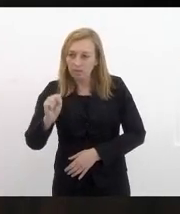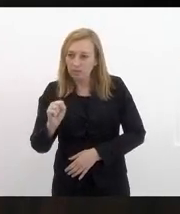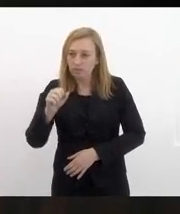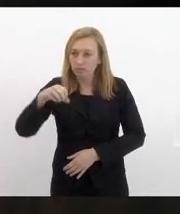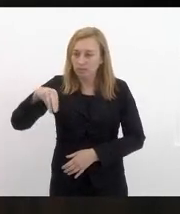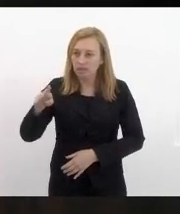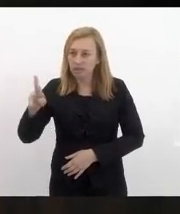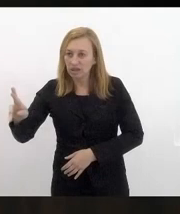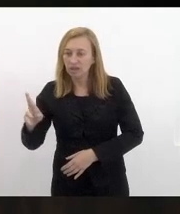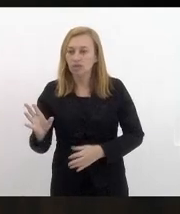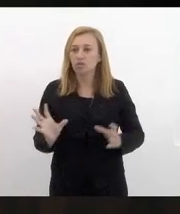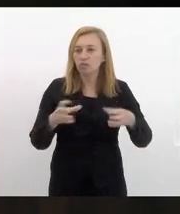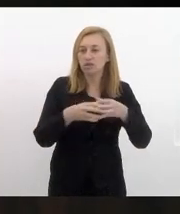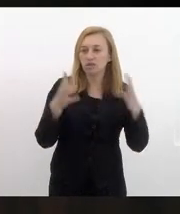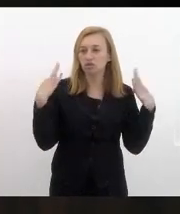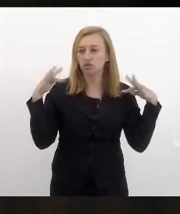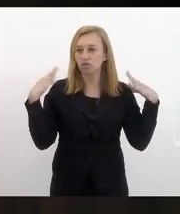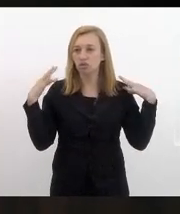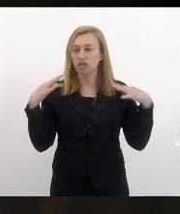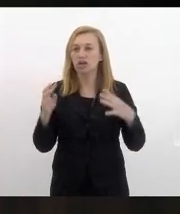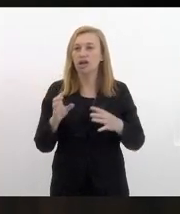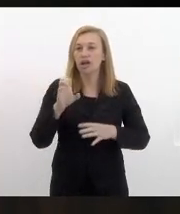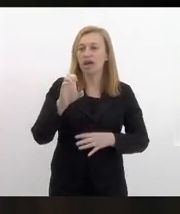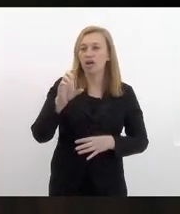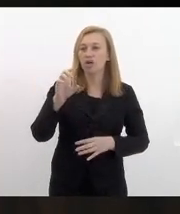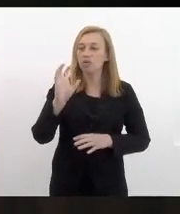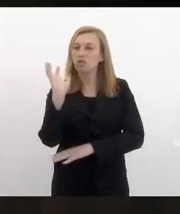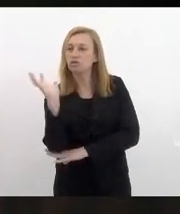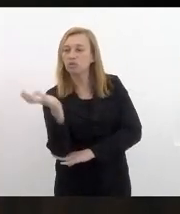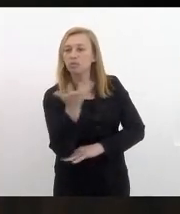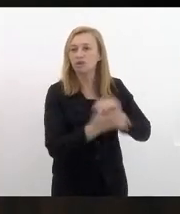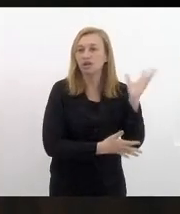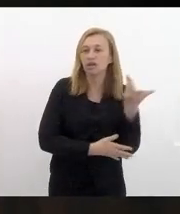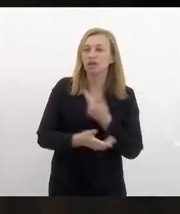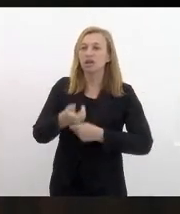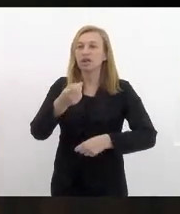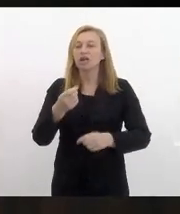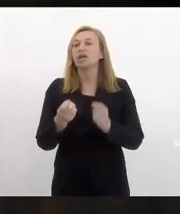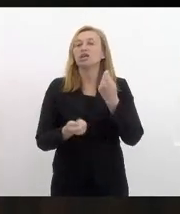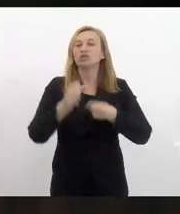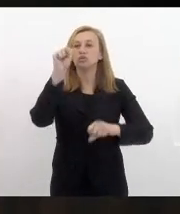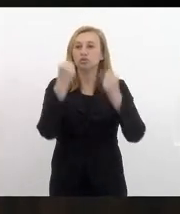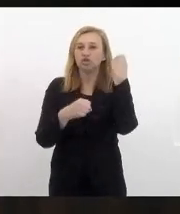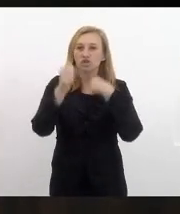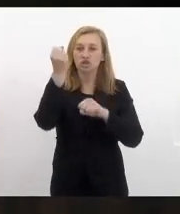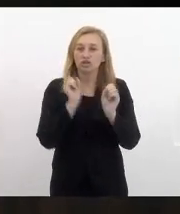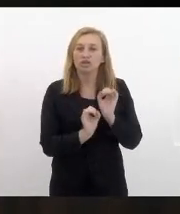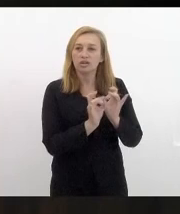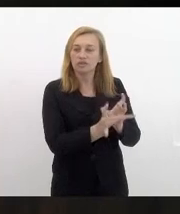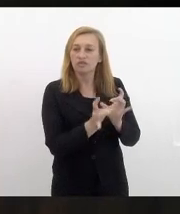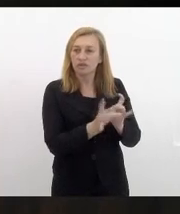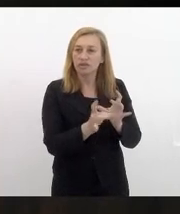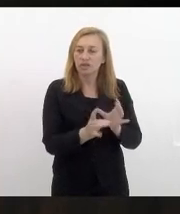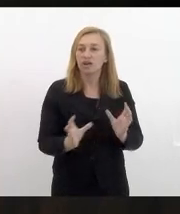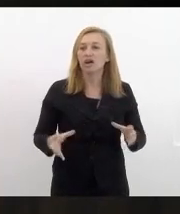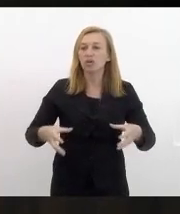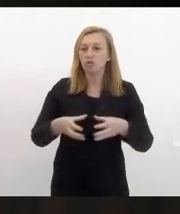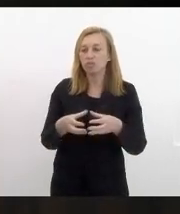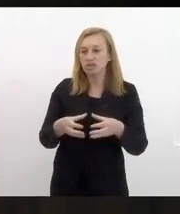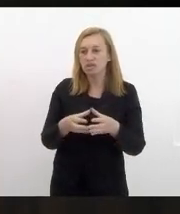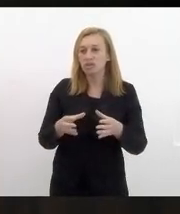das Comissões de Turismo de Economia Indústria e Comércio para emitir parecer pela Comissão de Turismo